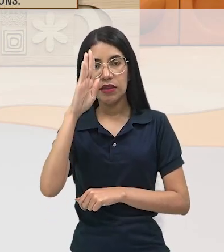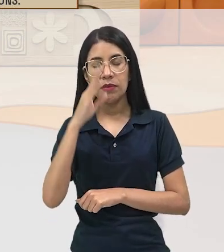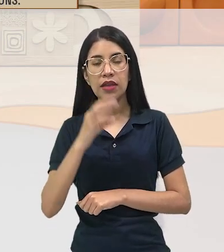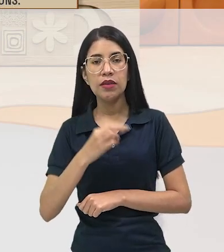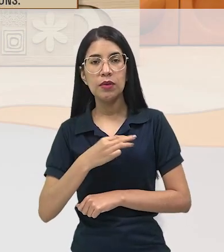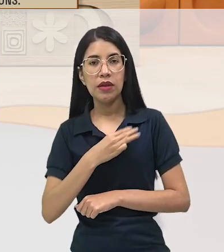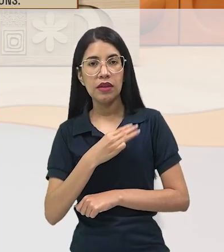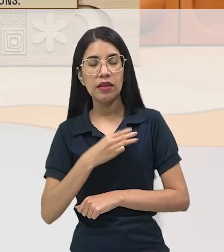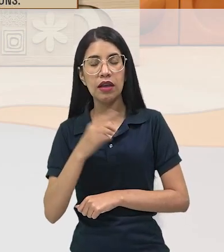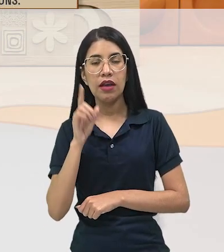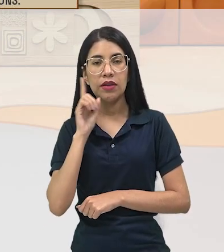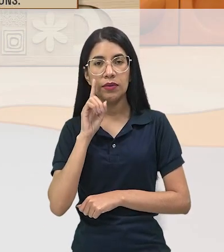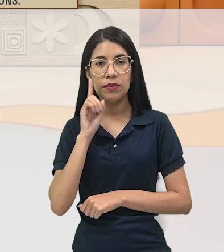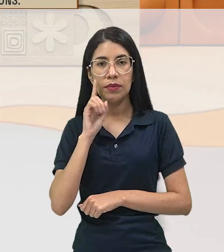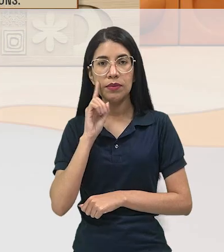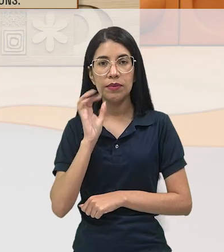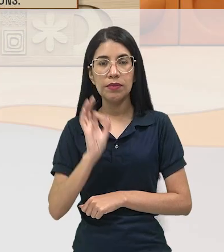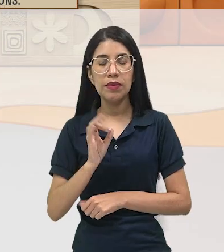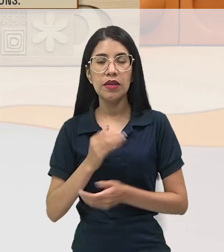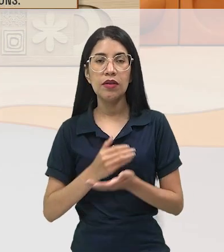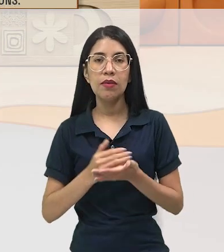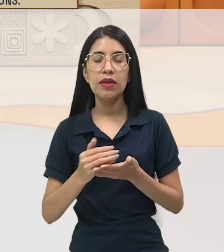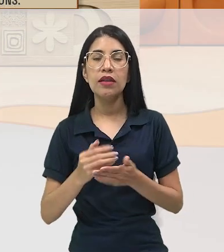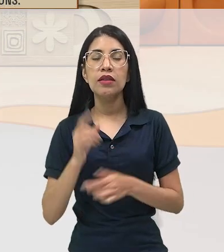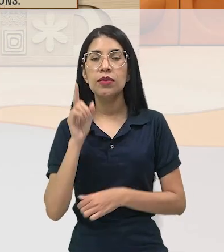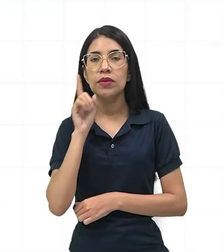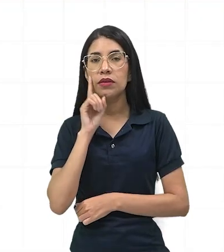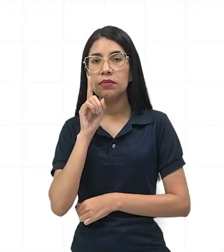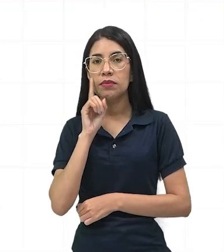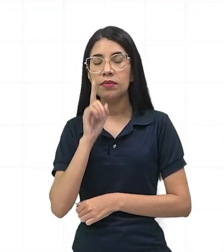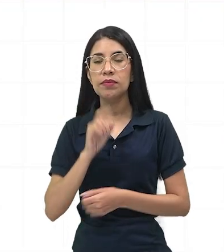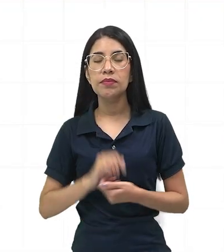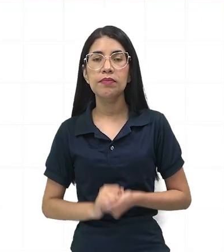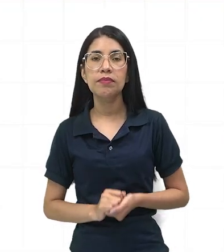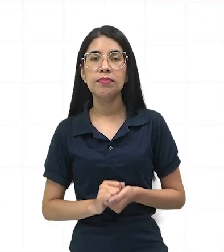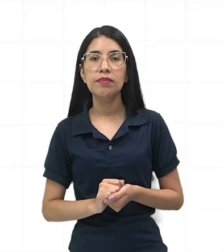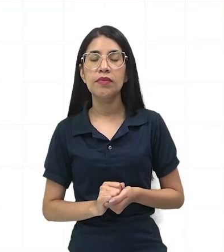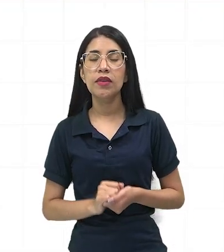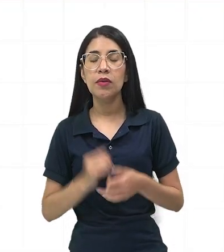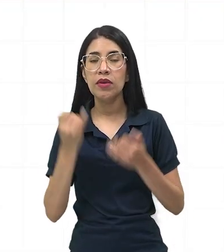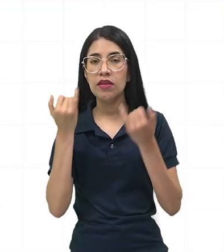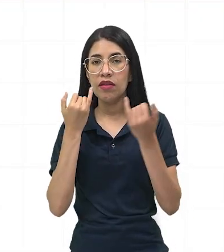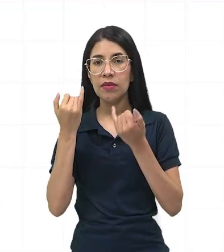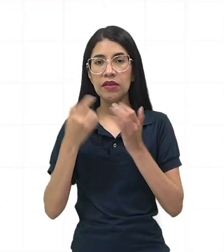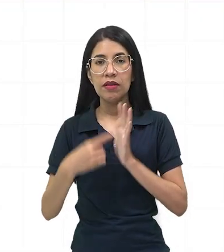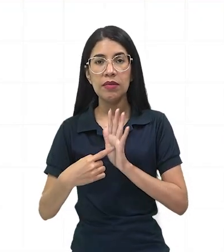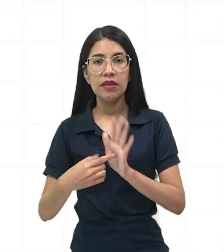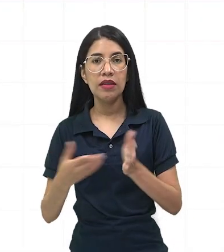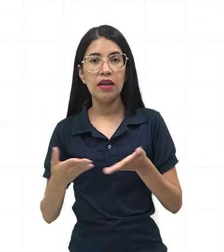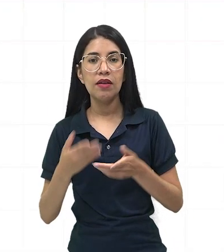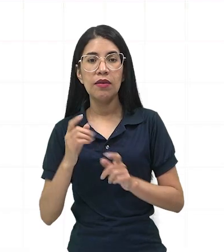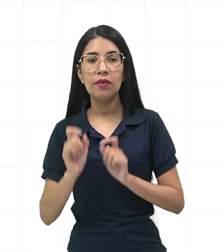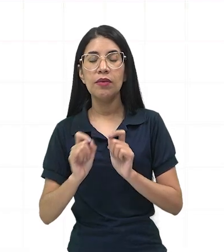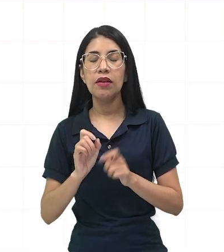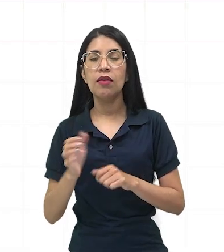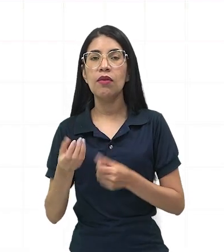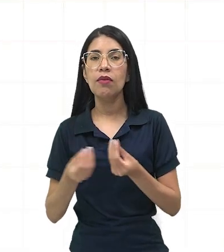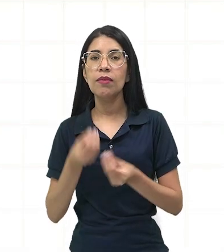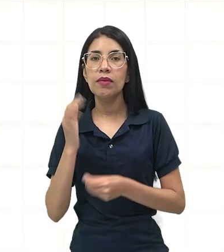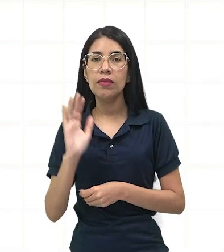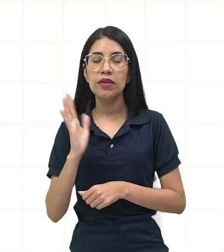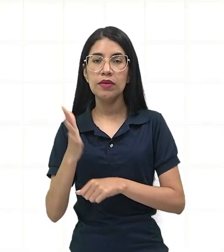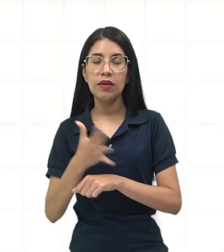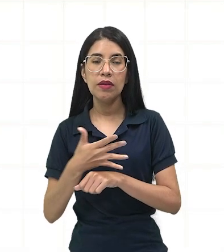Norte, começando pelos Estados Unidos. Então eu trago para vocês a informação de que essa colonização